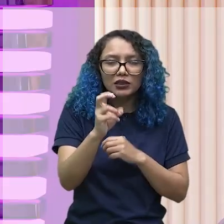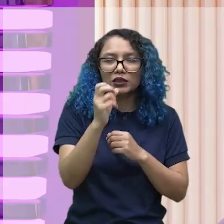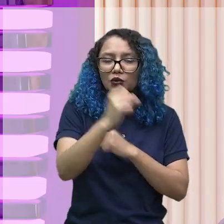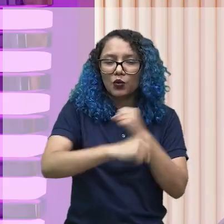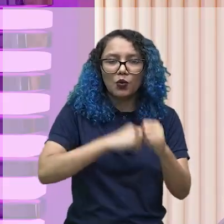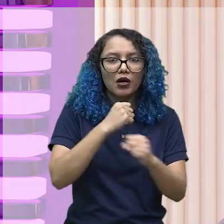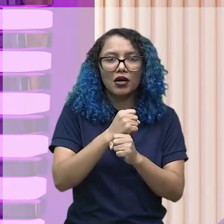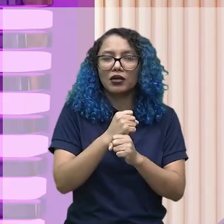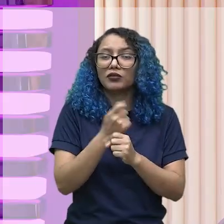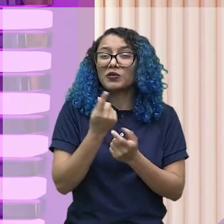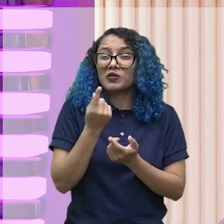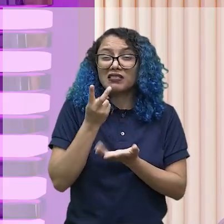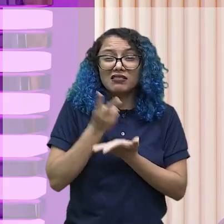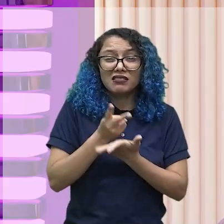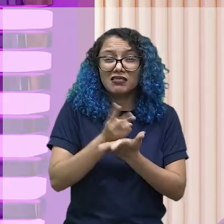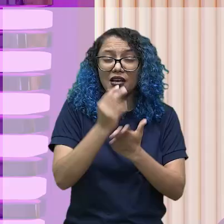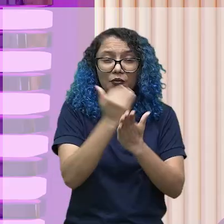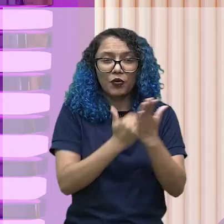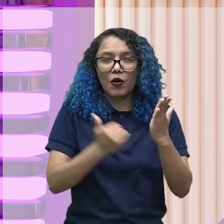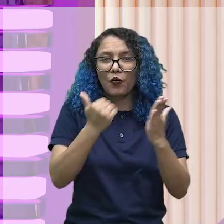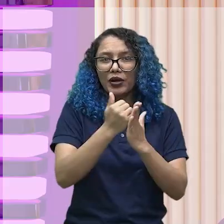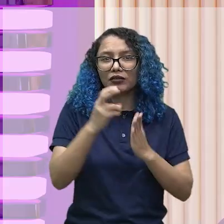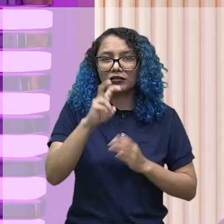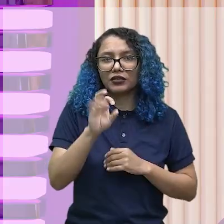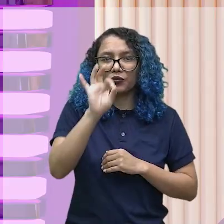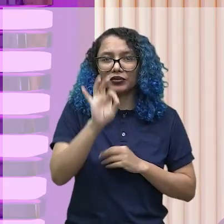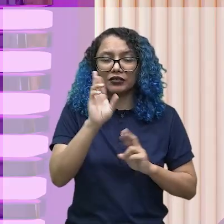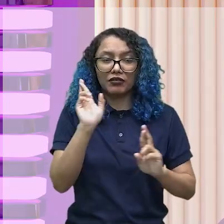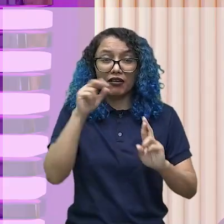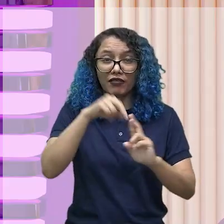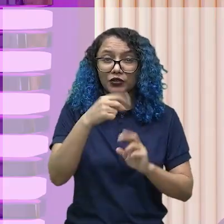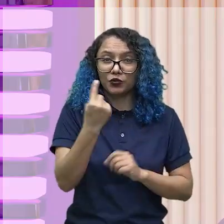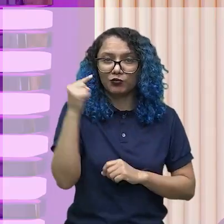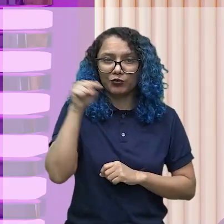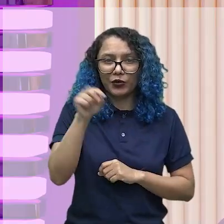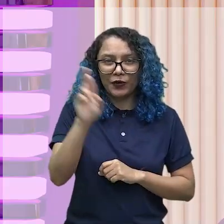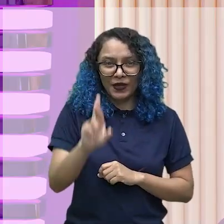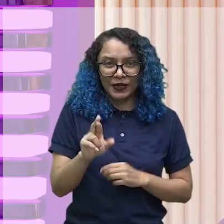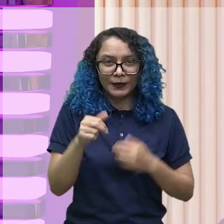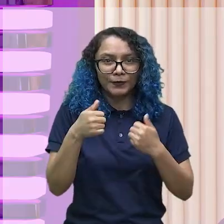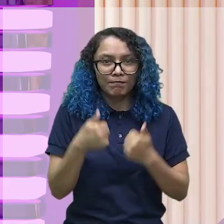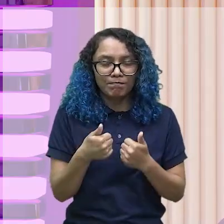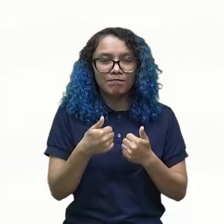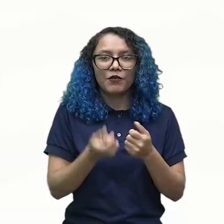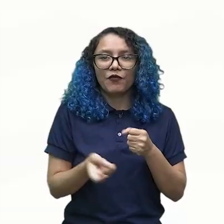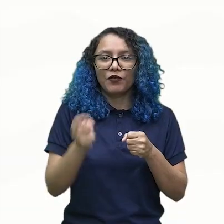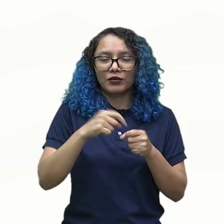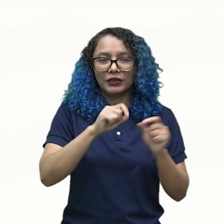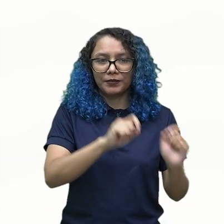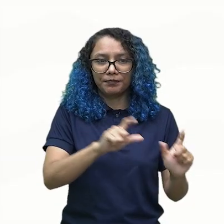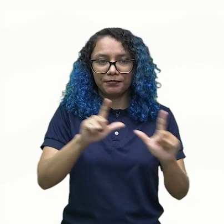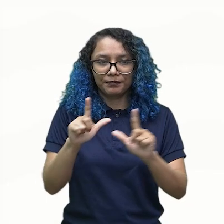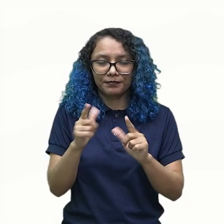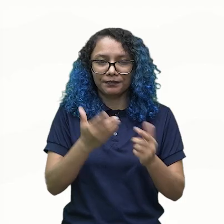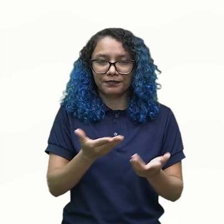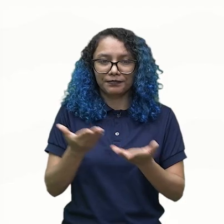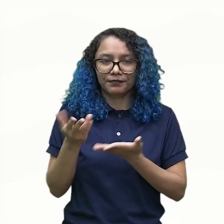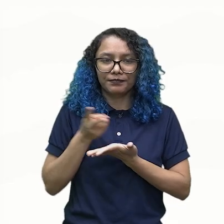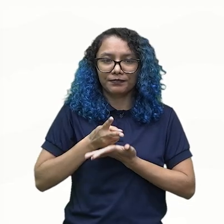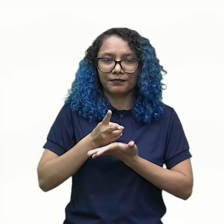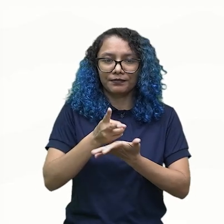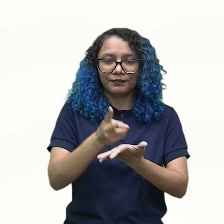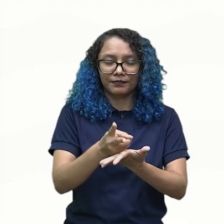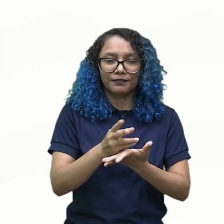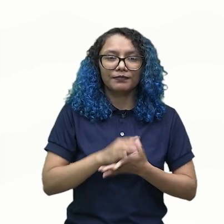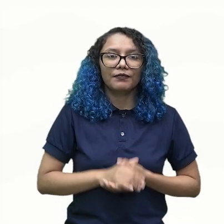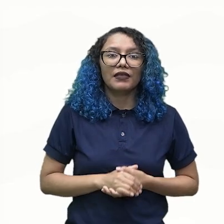vai ser de 5% em cima dos R$1.000 iniciais. Beleza? Bora voltar para a tela, então. Seguindo em